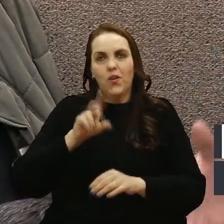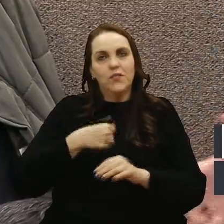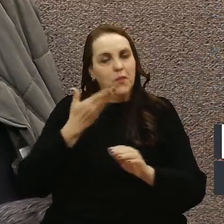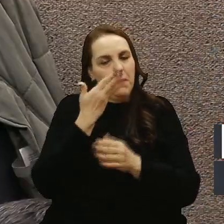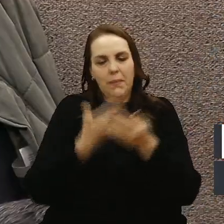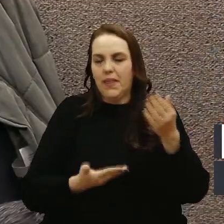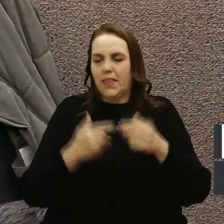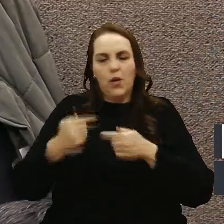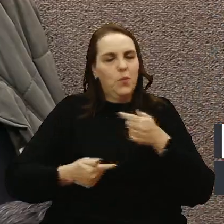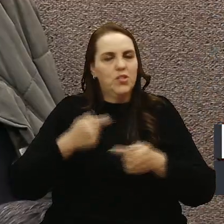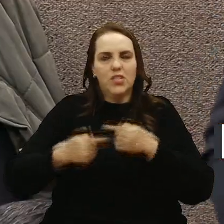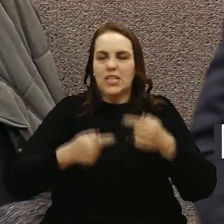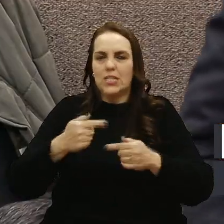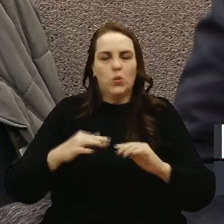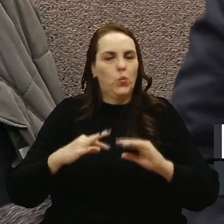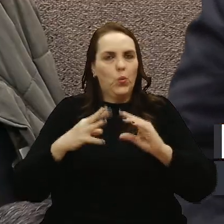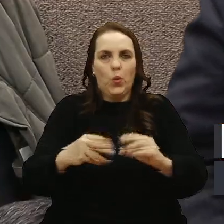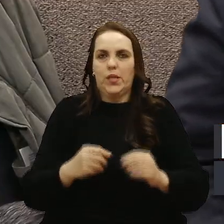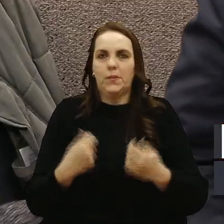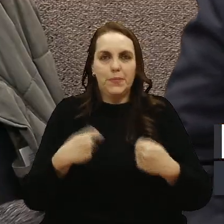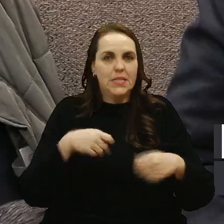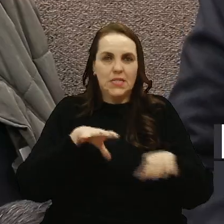uma geração.